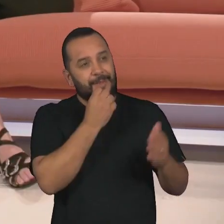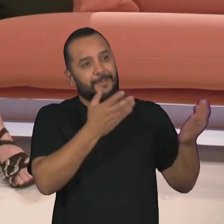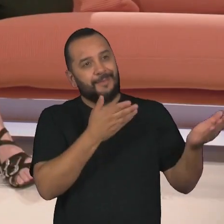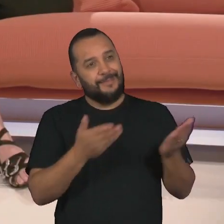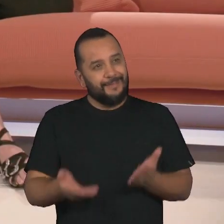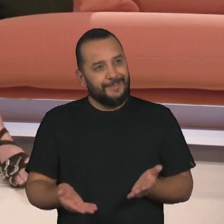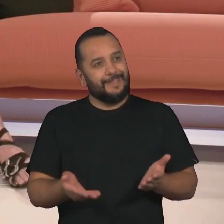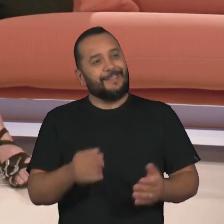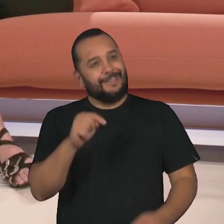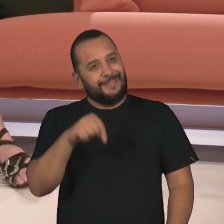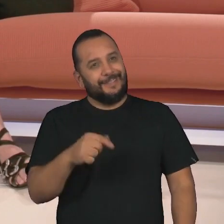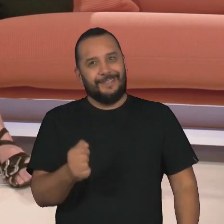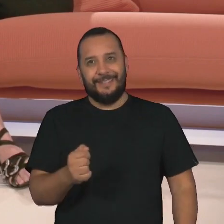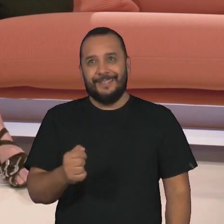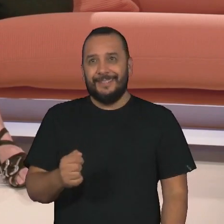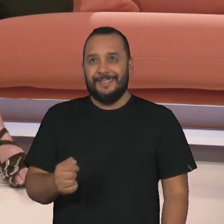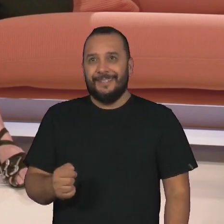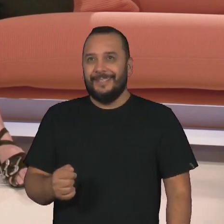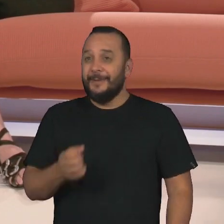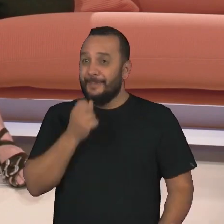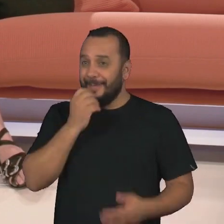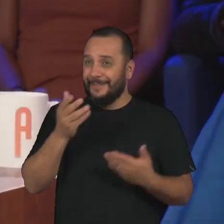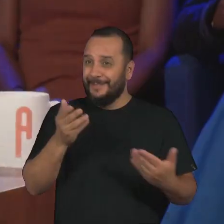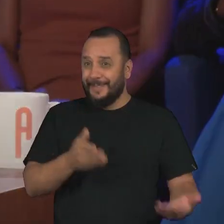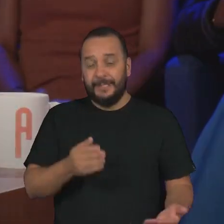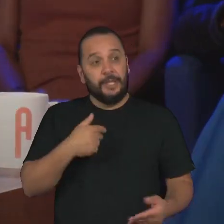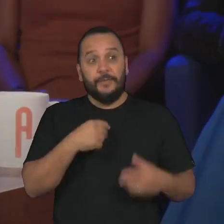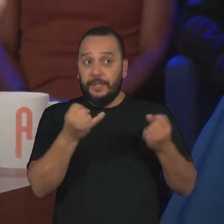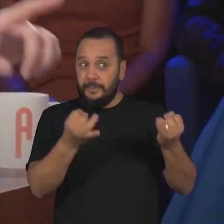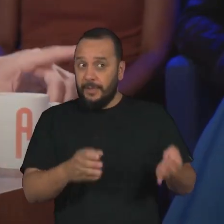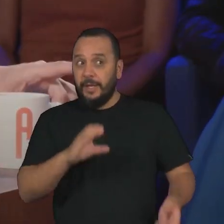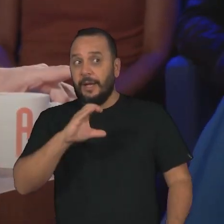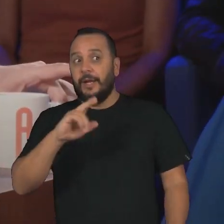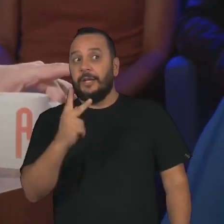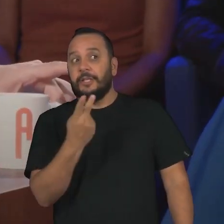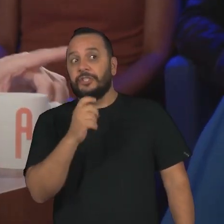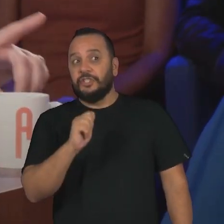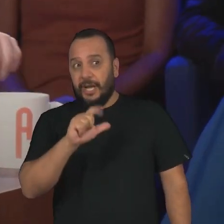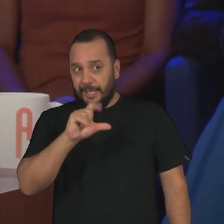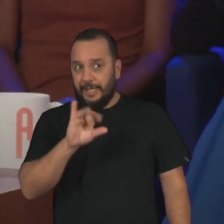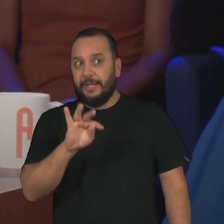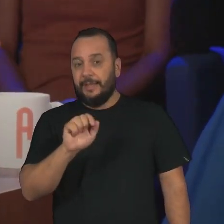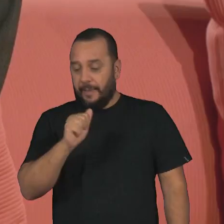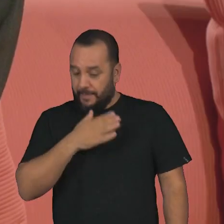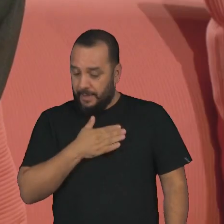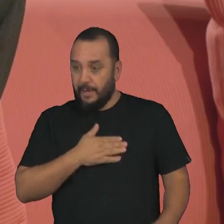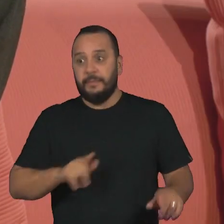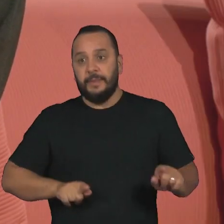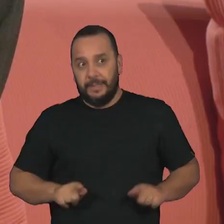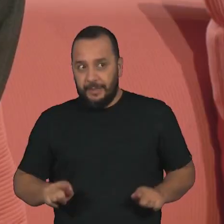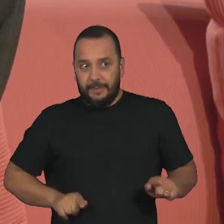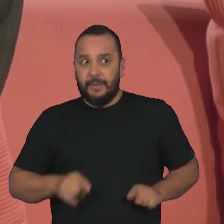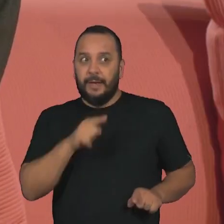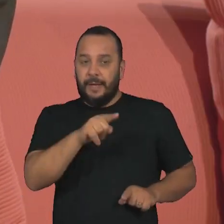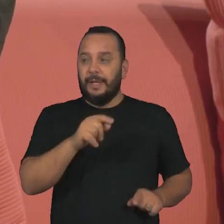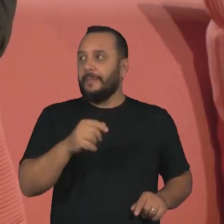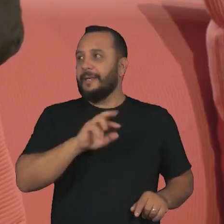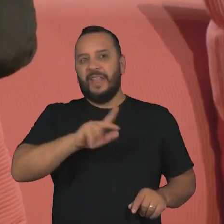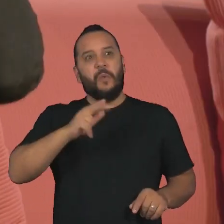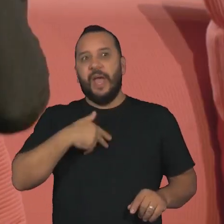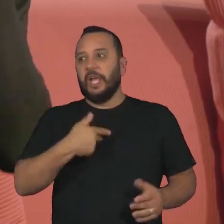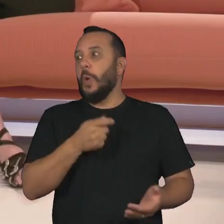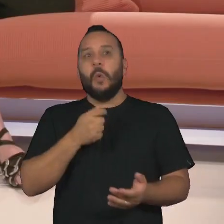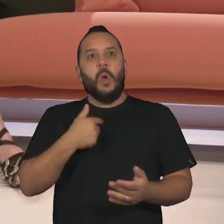Bem-vinda. Bem-vinda. Ela é Thalita, já vou explicar que ela é minha prima, mas ela não está aqui por nepotismo, porque o André